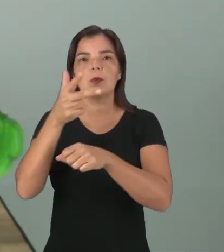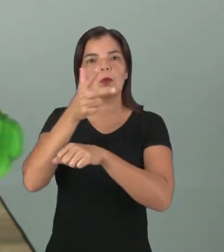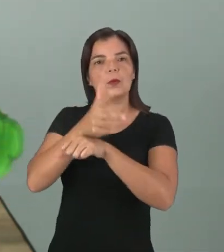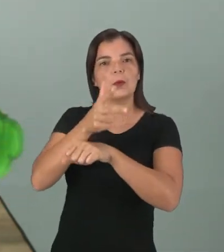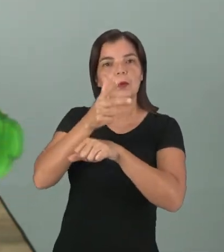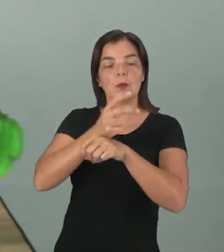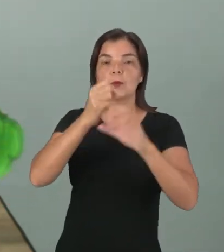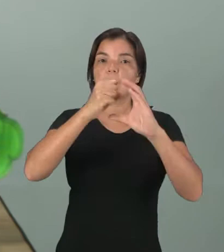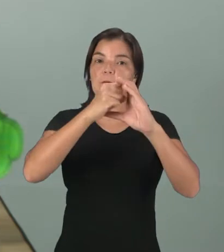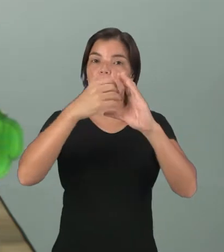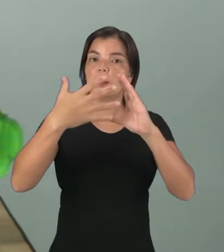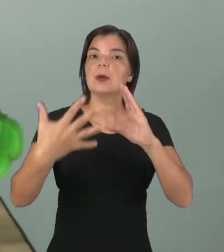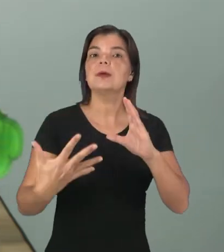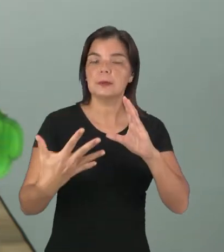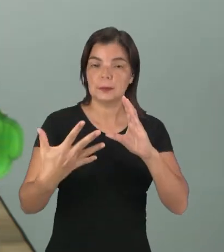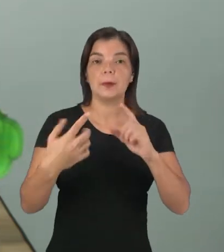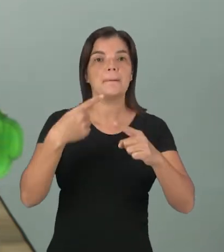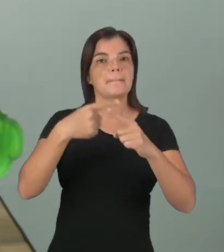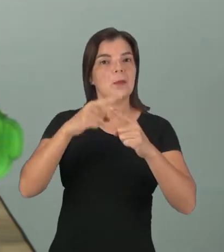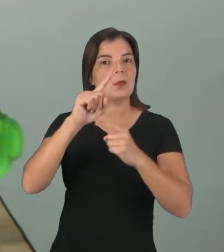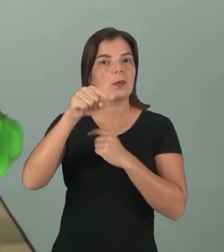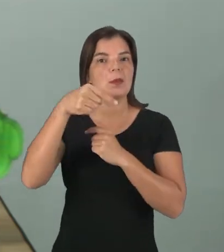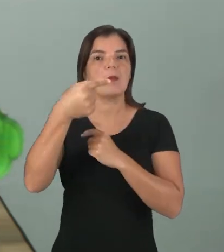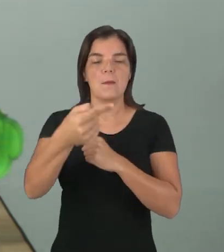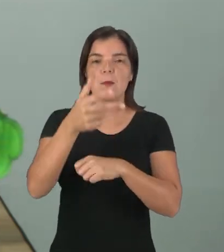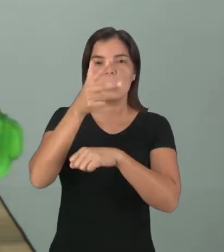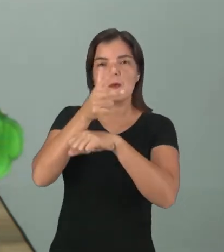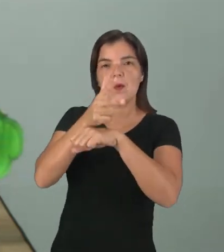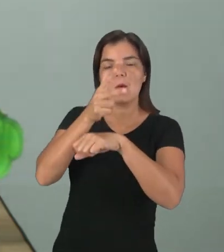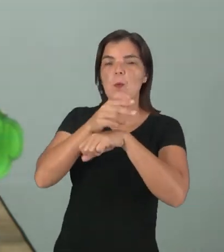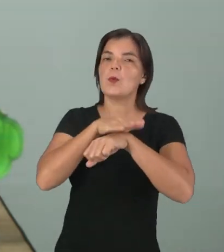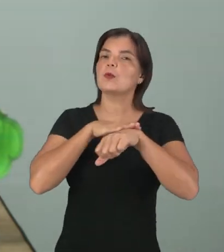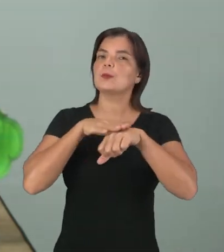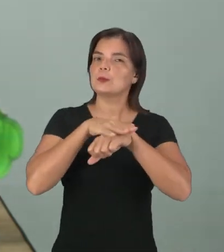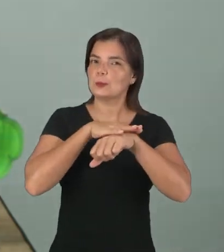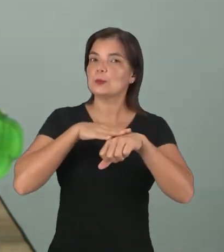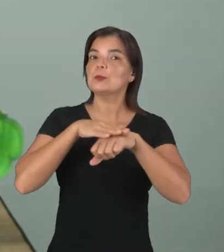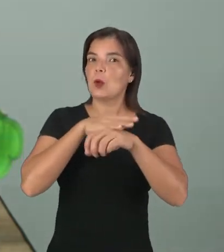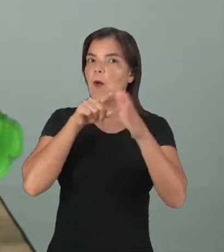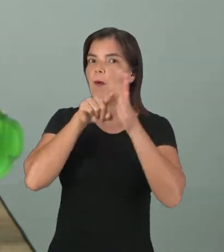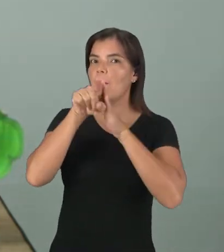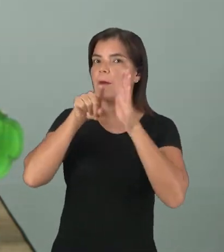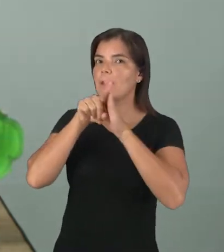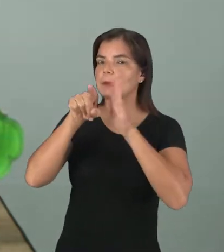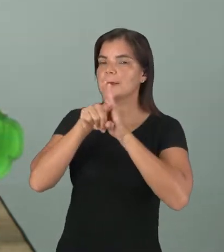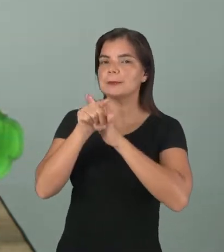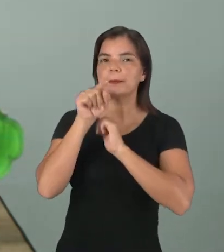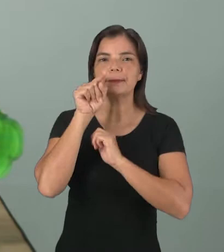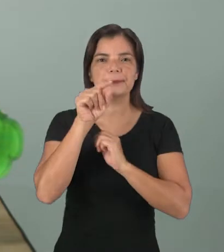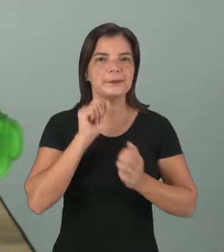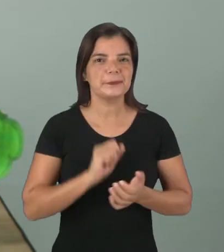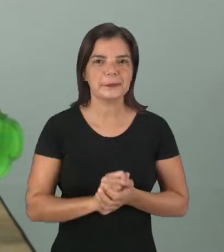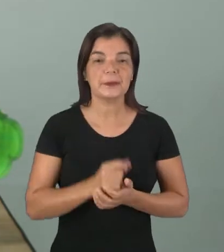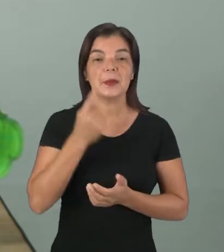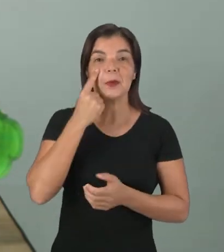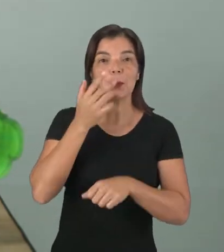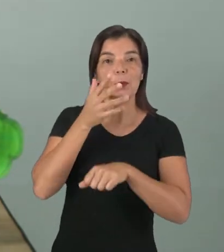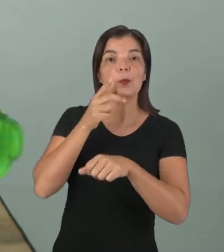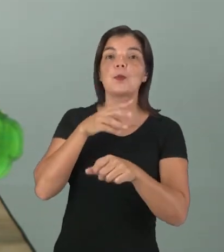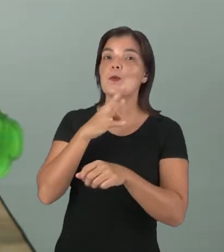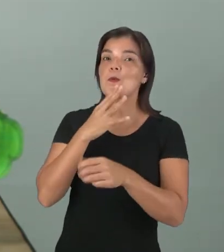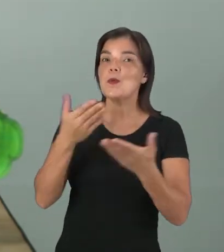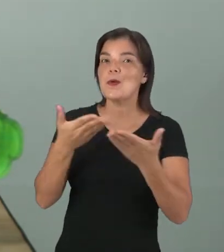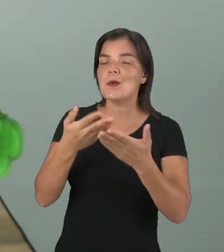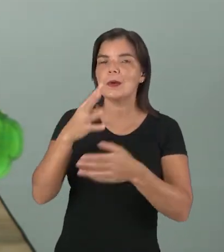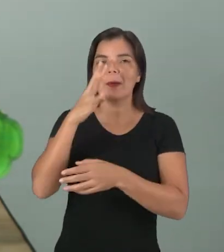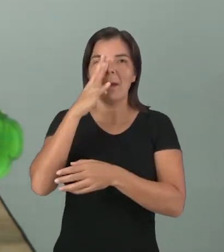suas características, porque depois desse vídeo nós vamos conversar e muitas perguntas eu vou fazer a você. Então vamos conhecer?